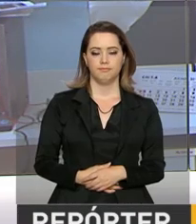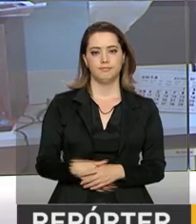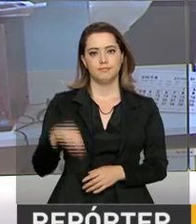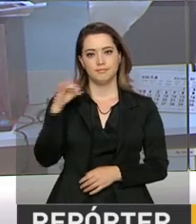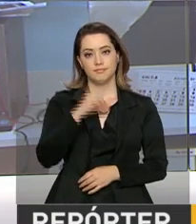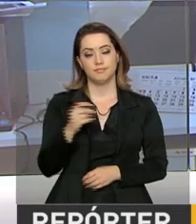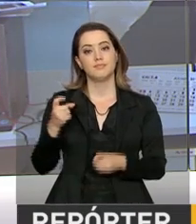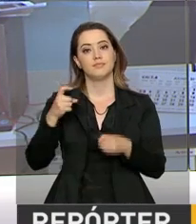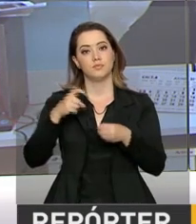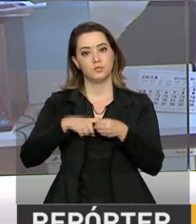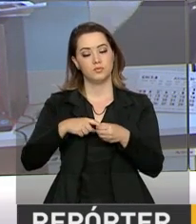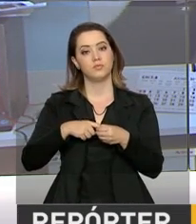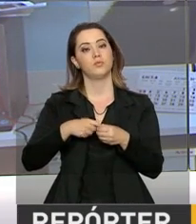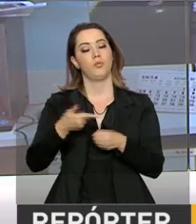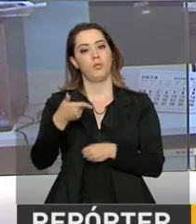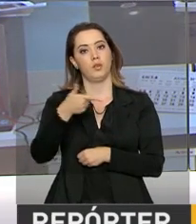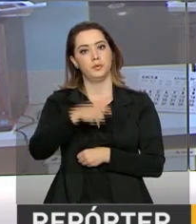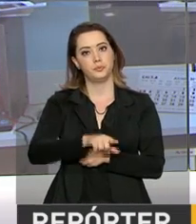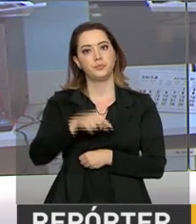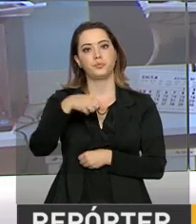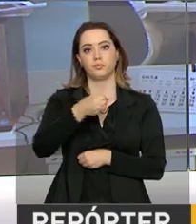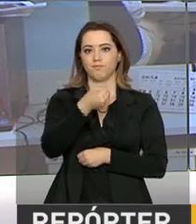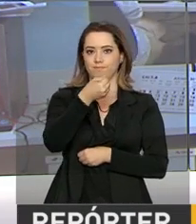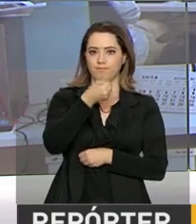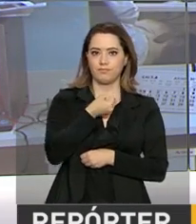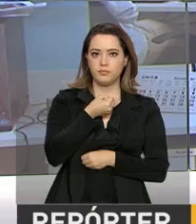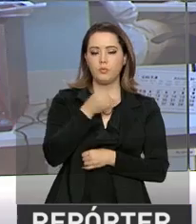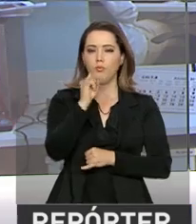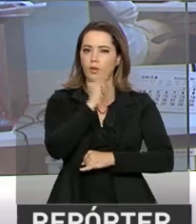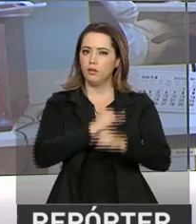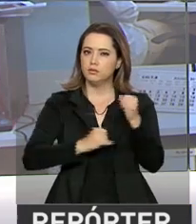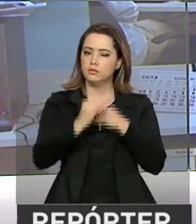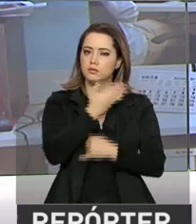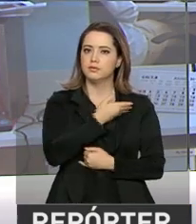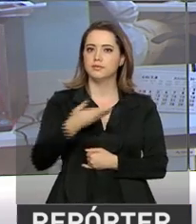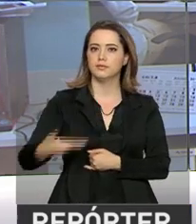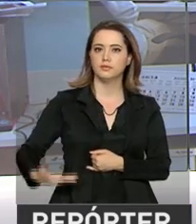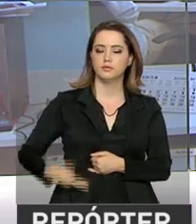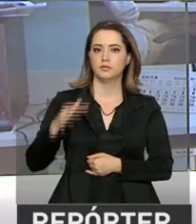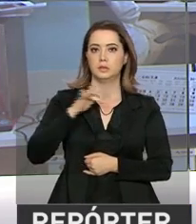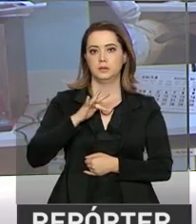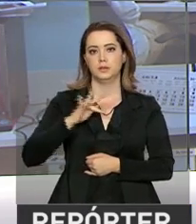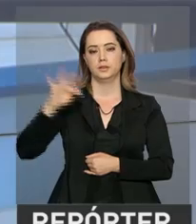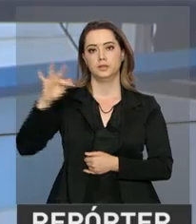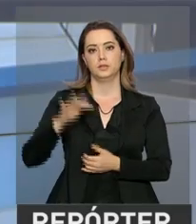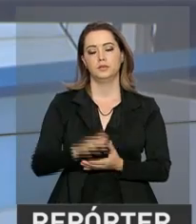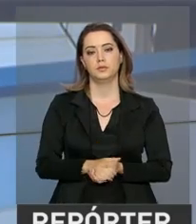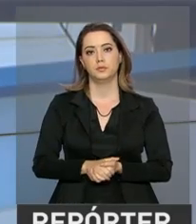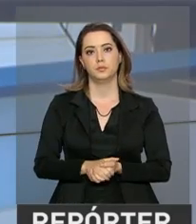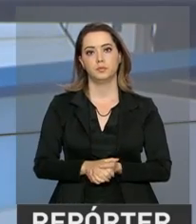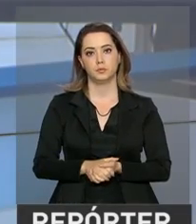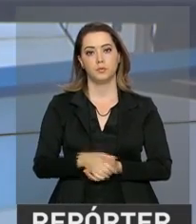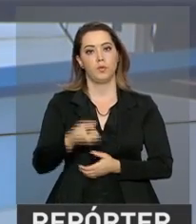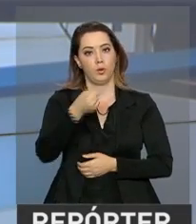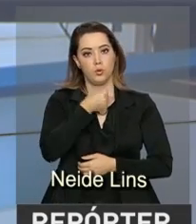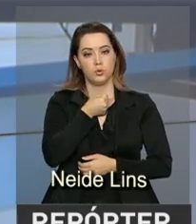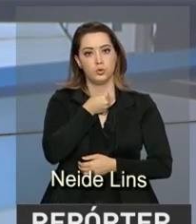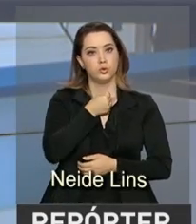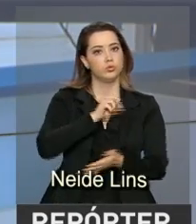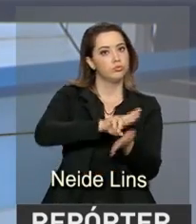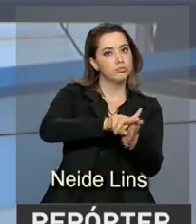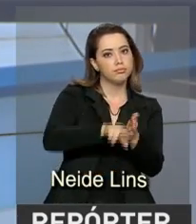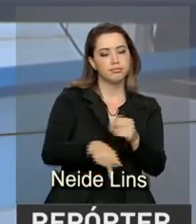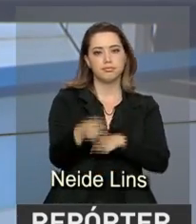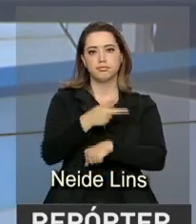Olá, estamos de volta com mais uma edição do Repórter NBR e as notícias do governo federal. Jornalistas de mais de